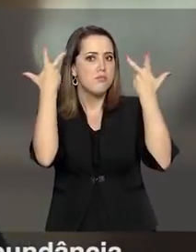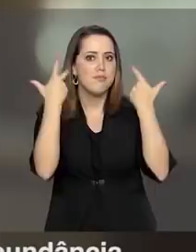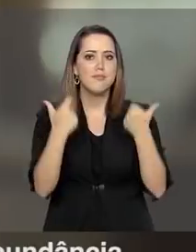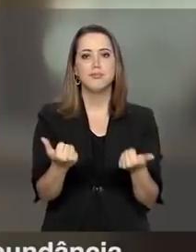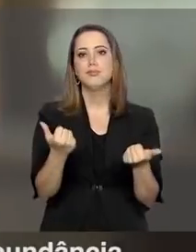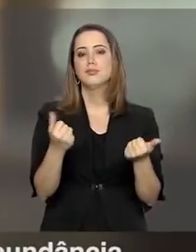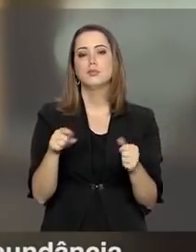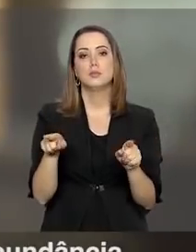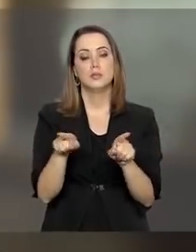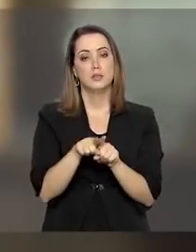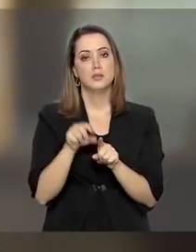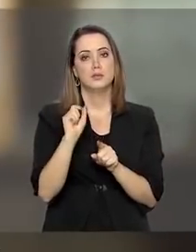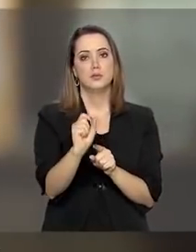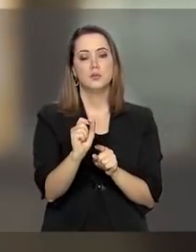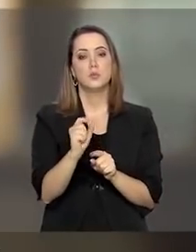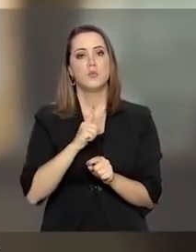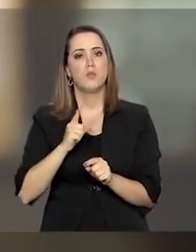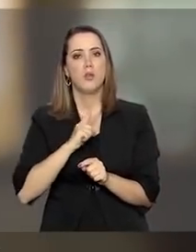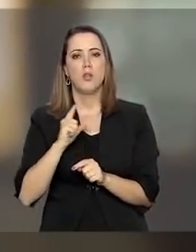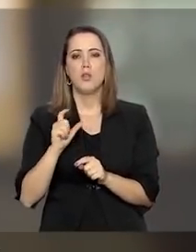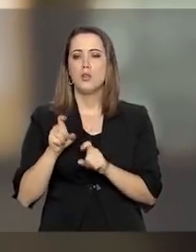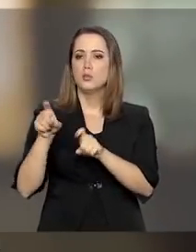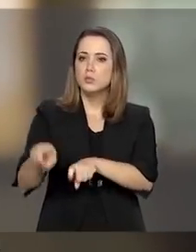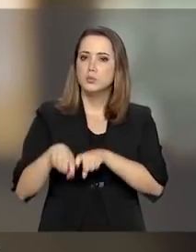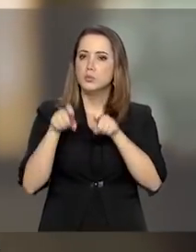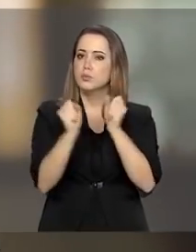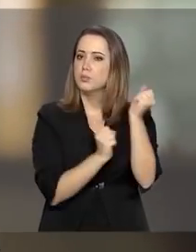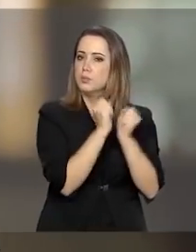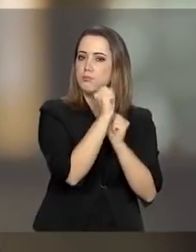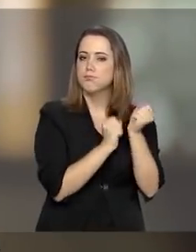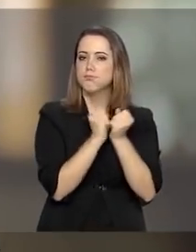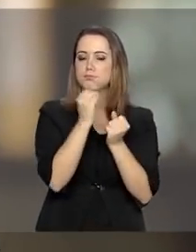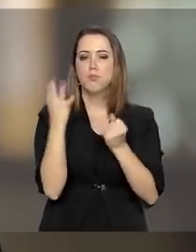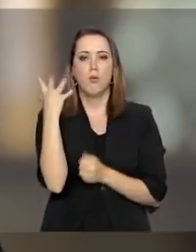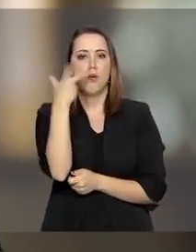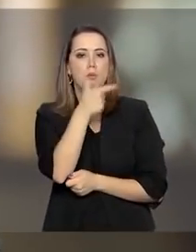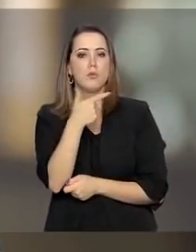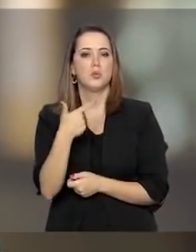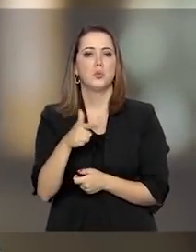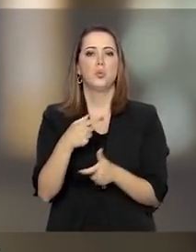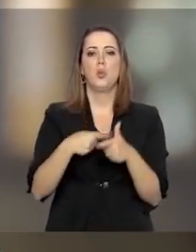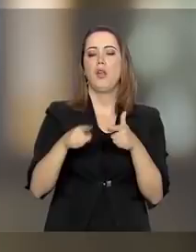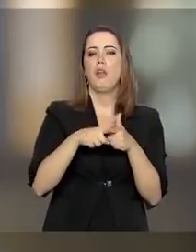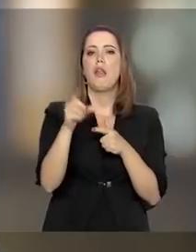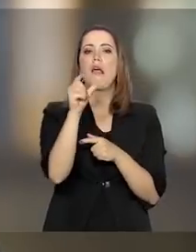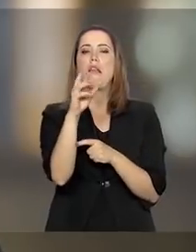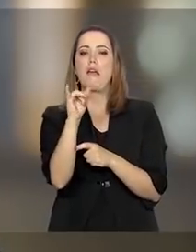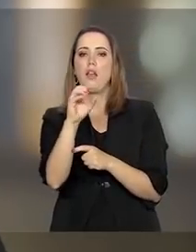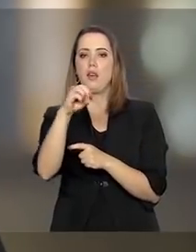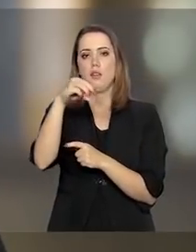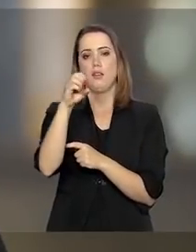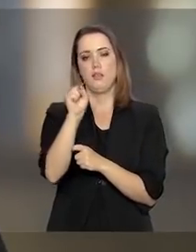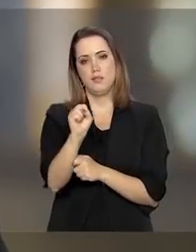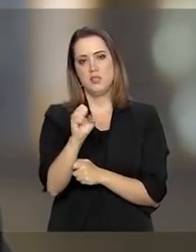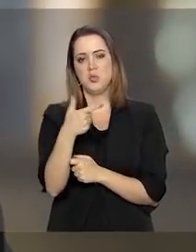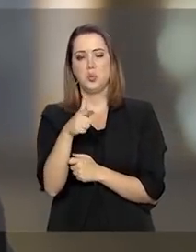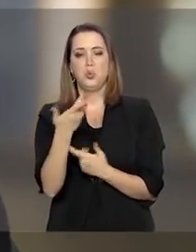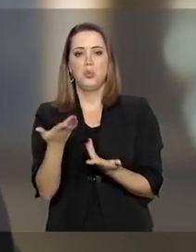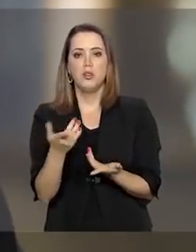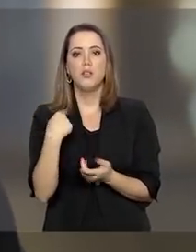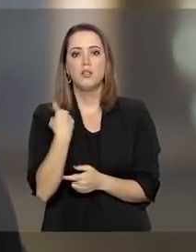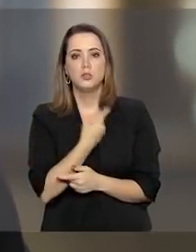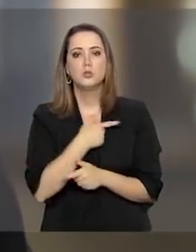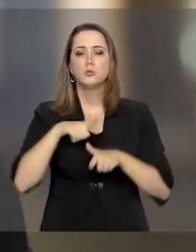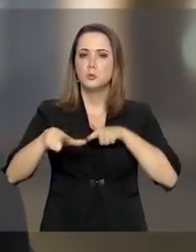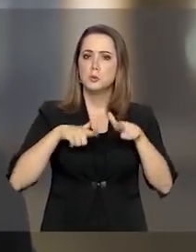recursos naturais em abundância temos um agronegócio exuberante que não conhece crises trabalhamos muito somos pessoas